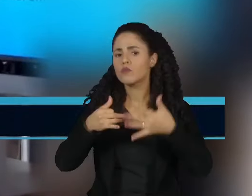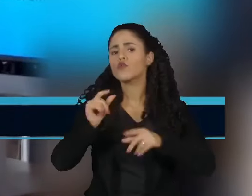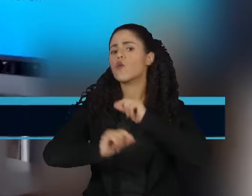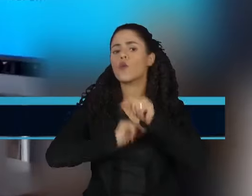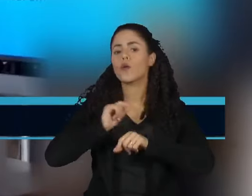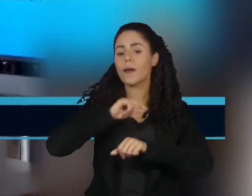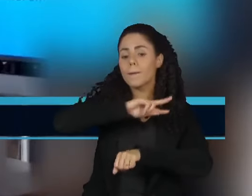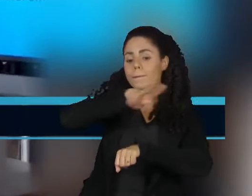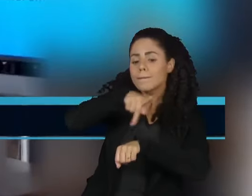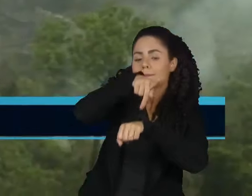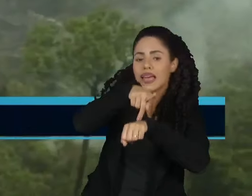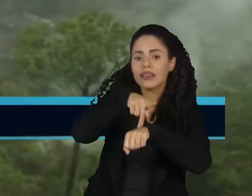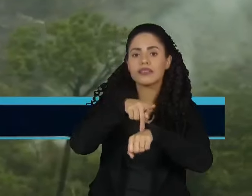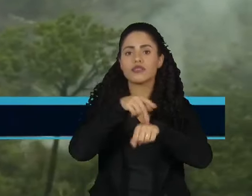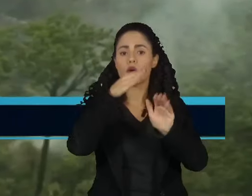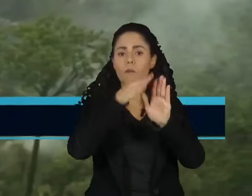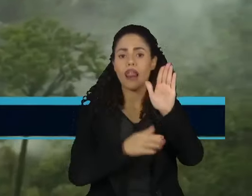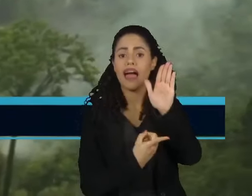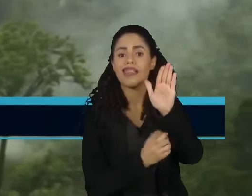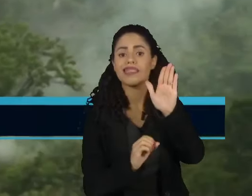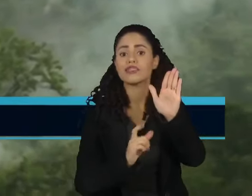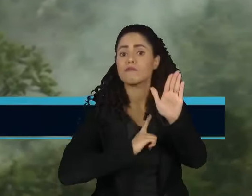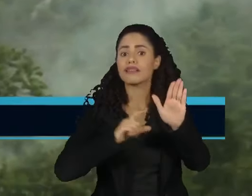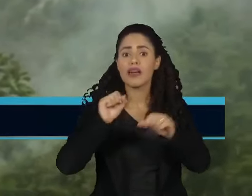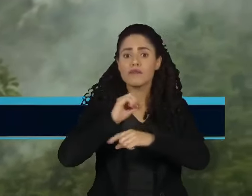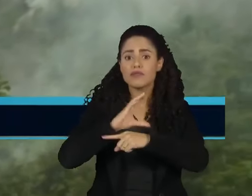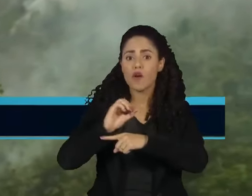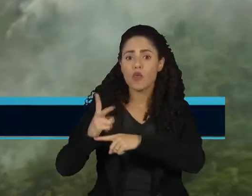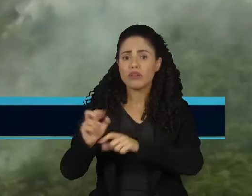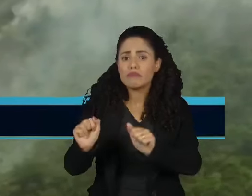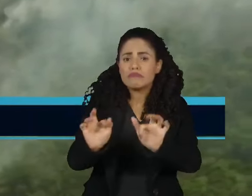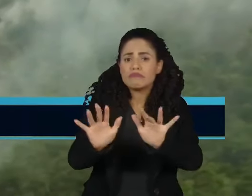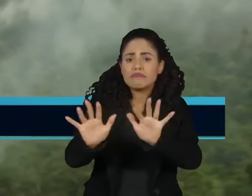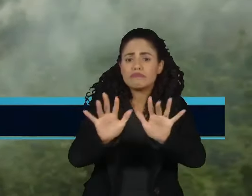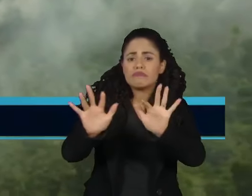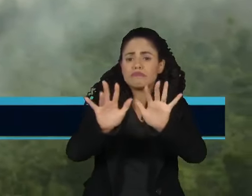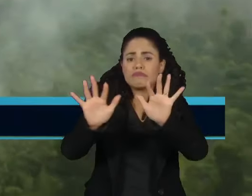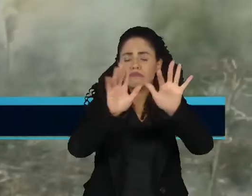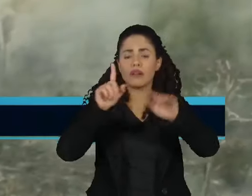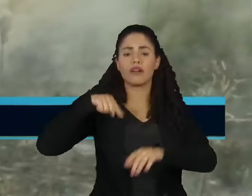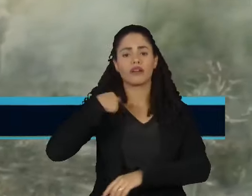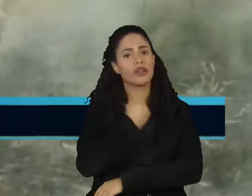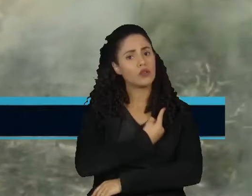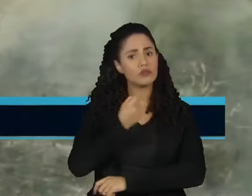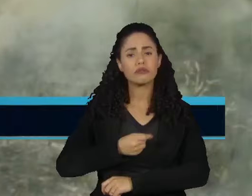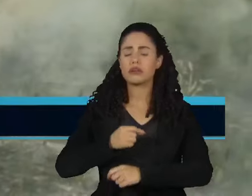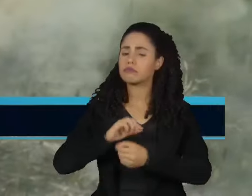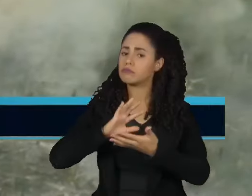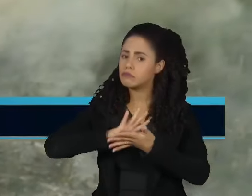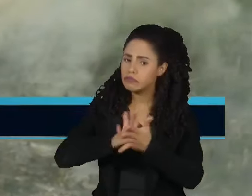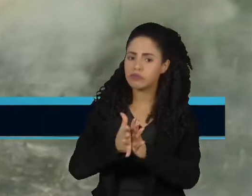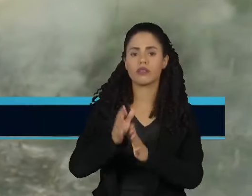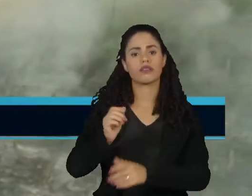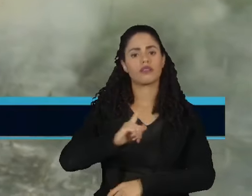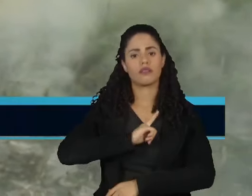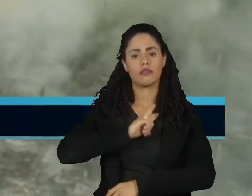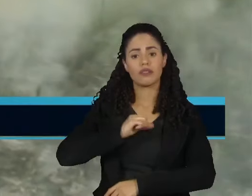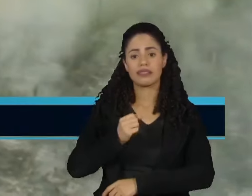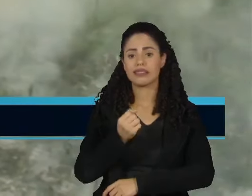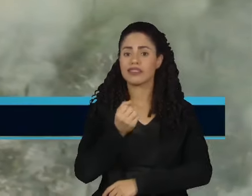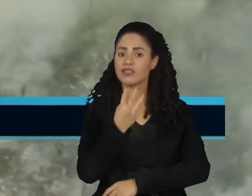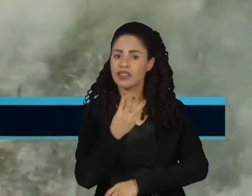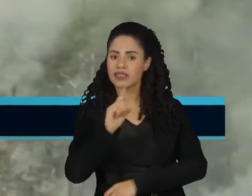país está entre os 10 que mais produzem carbono no mundo e que estamos caminhando para uma trajetória de aumento de 3